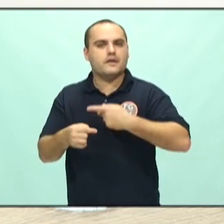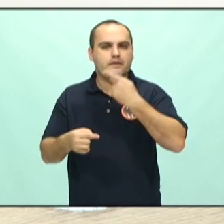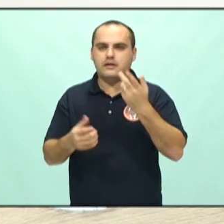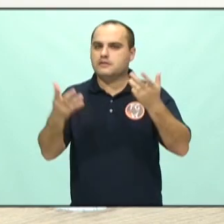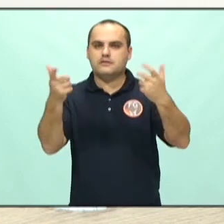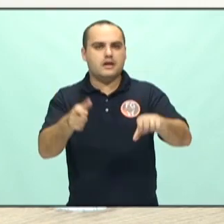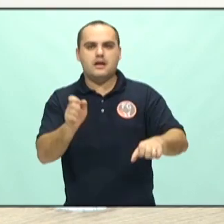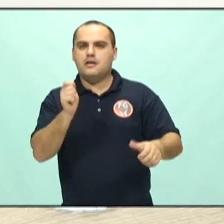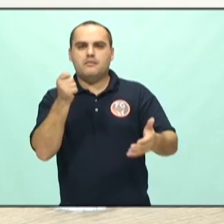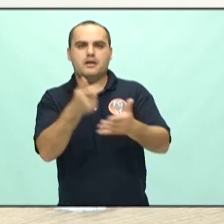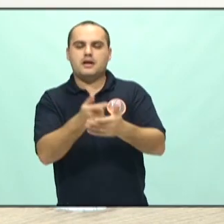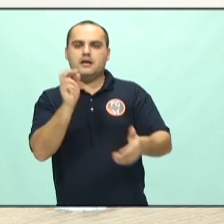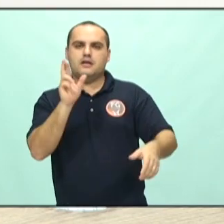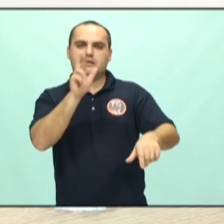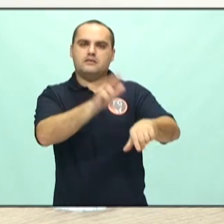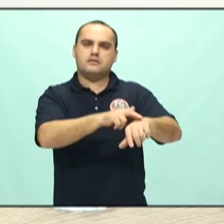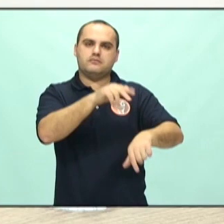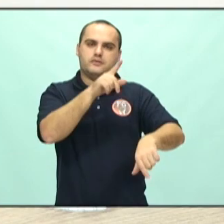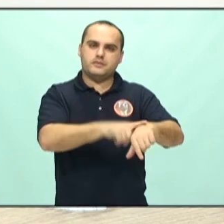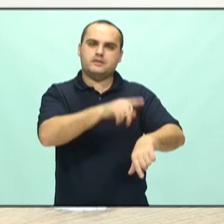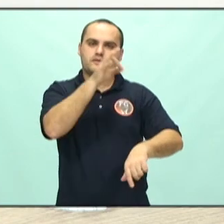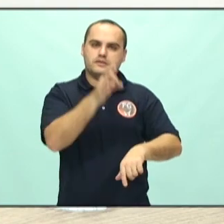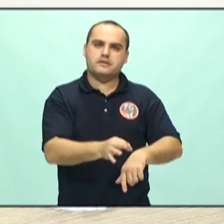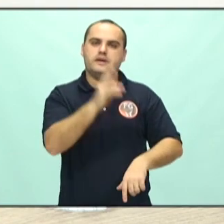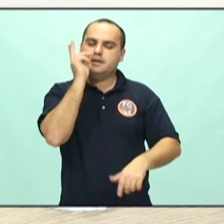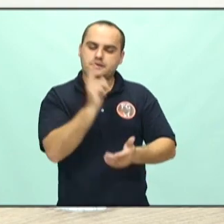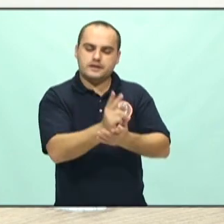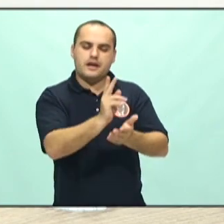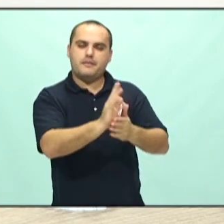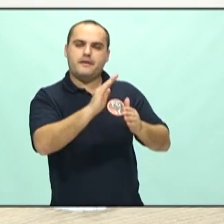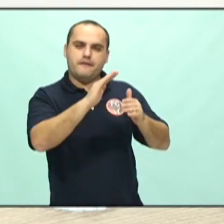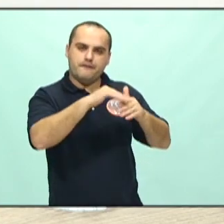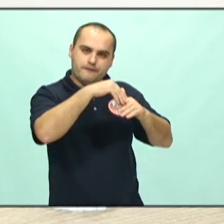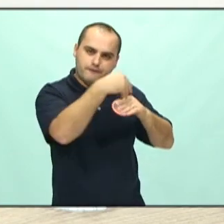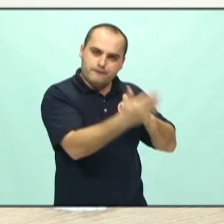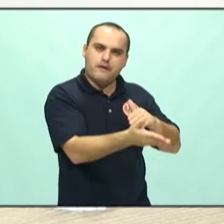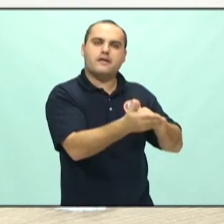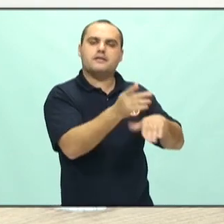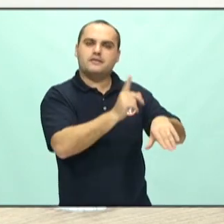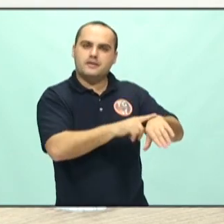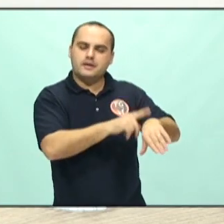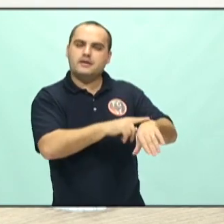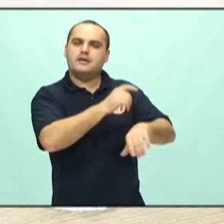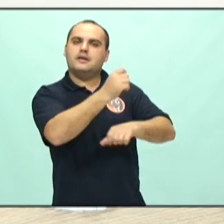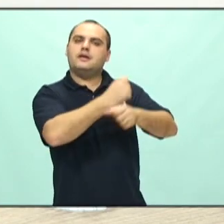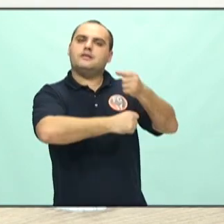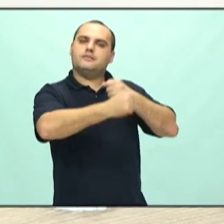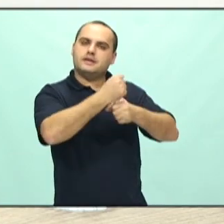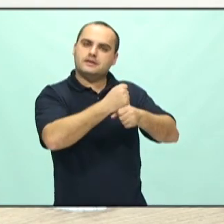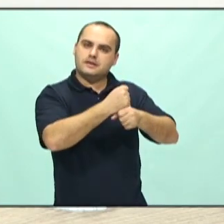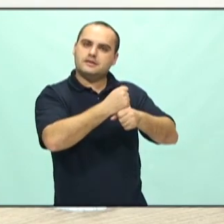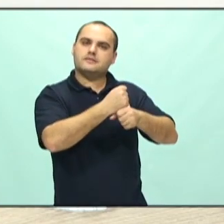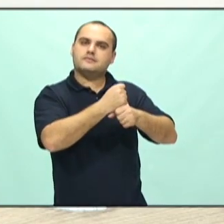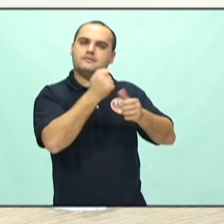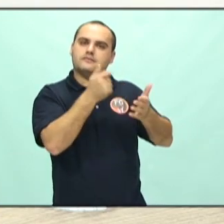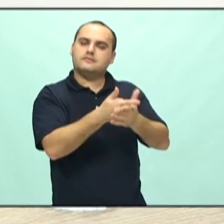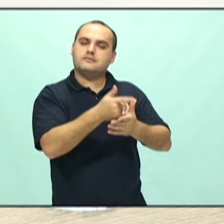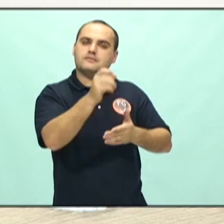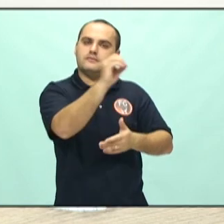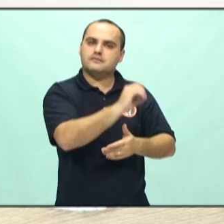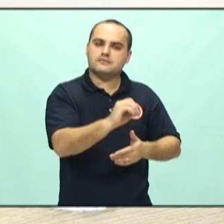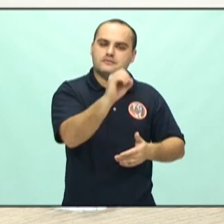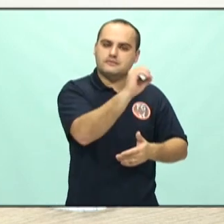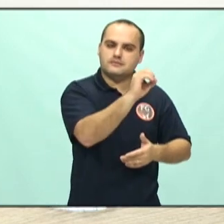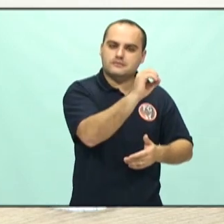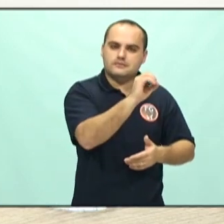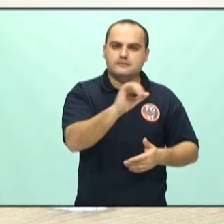a revisão geral anual dentro do prazo, quer sempre pagar fora do prazo, e aí ano passado ele pagou somente em outubro,